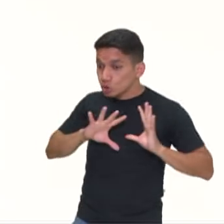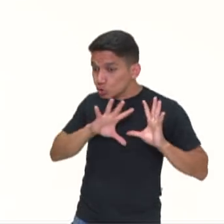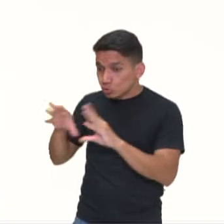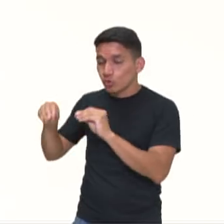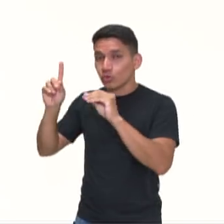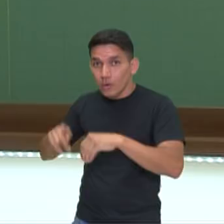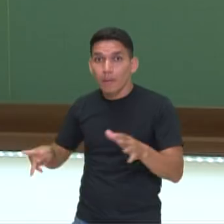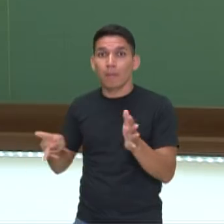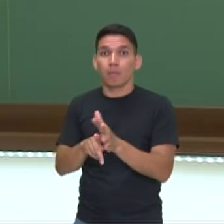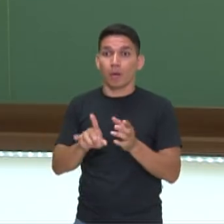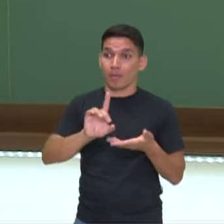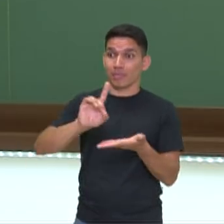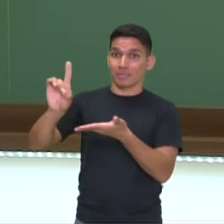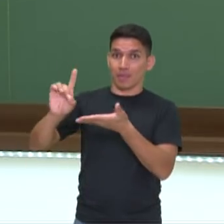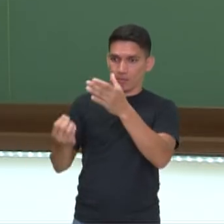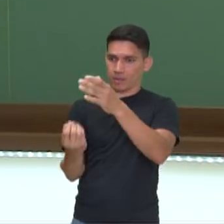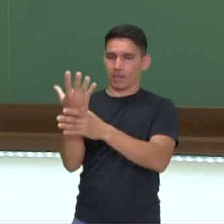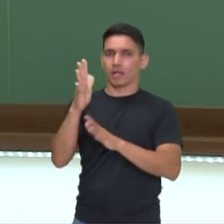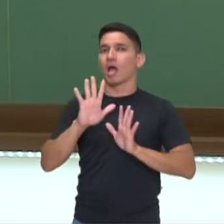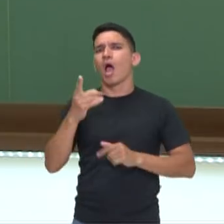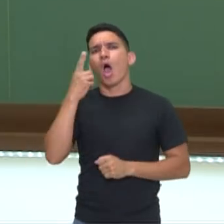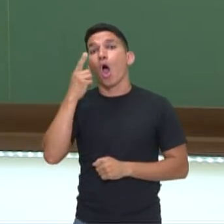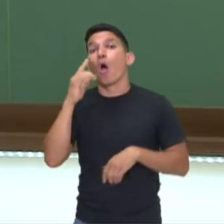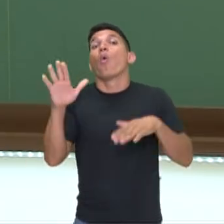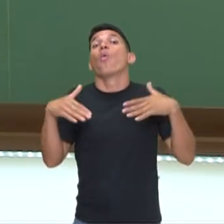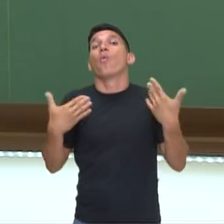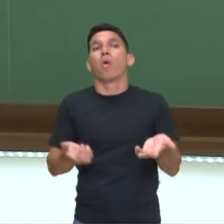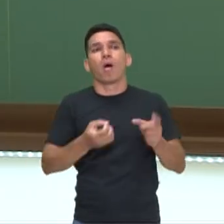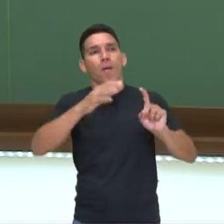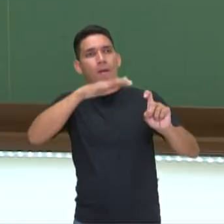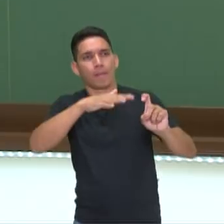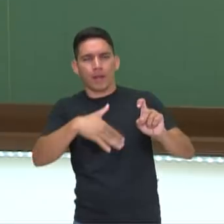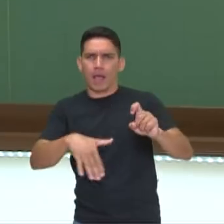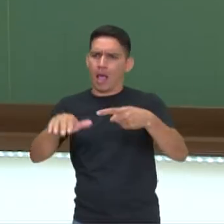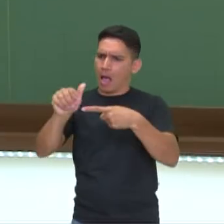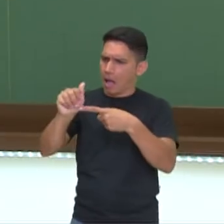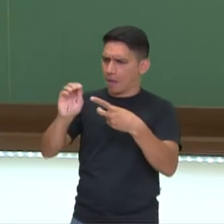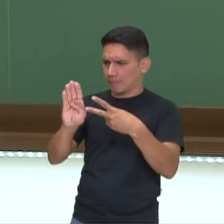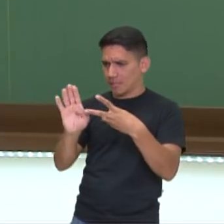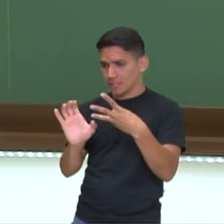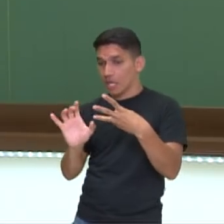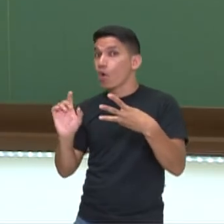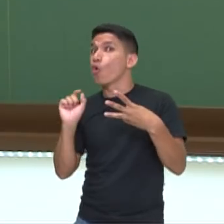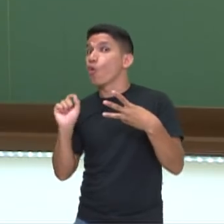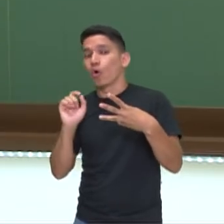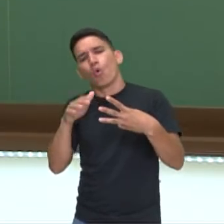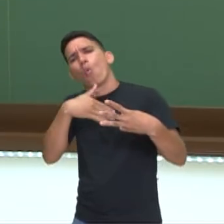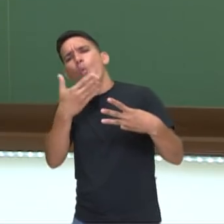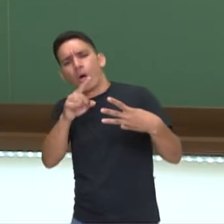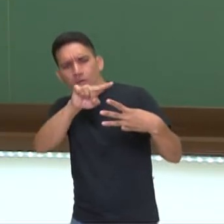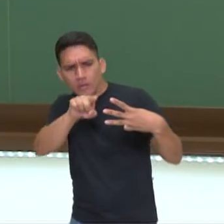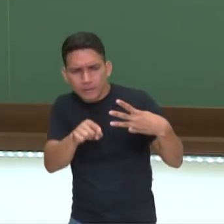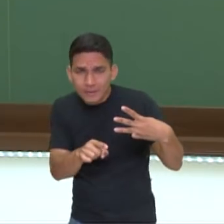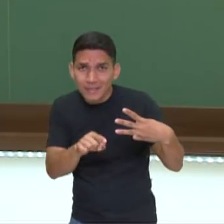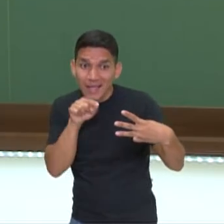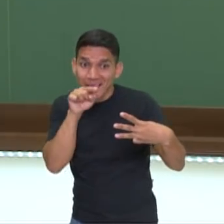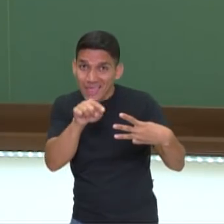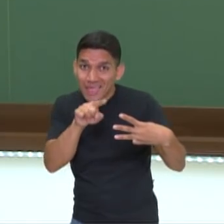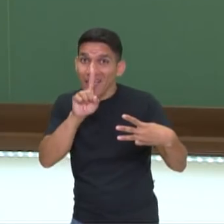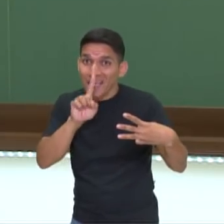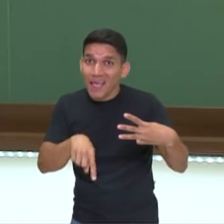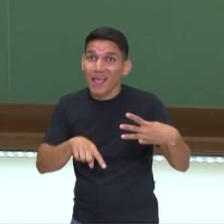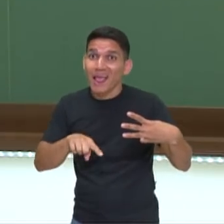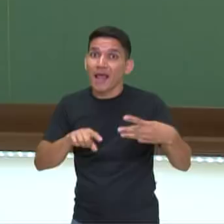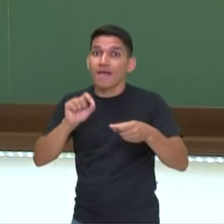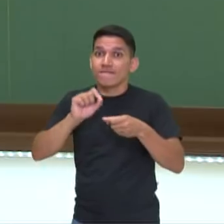Deus Criador? Vou explicar. Qual das mitologias aqui da letra A, B ou C, aquele que criou é tudo